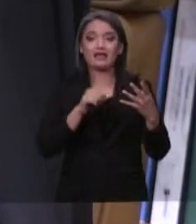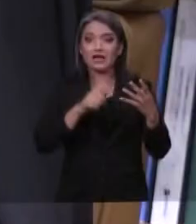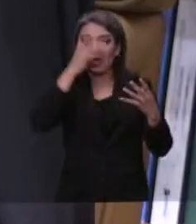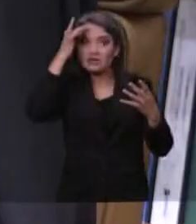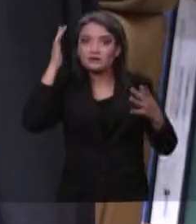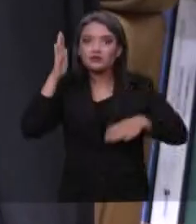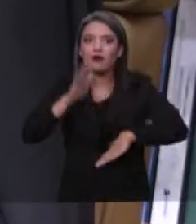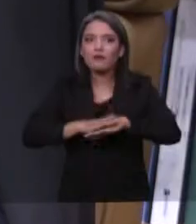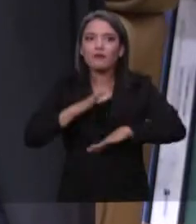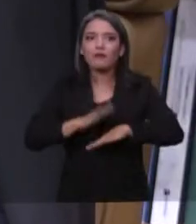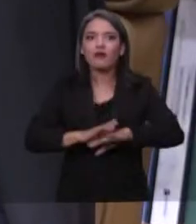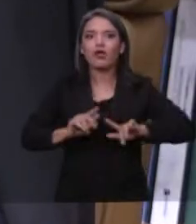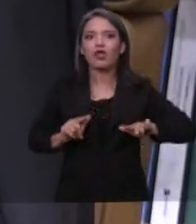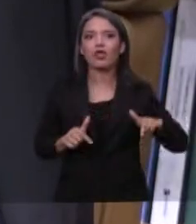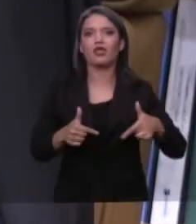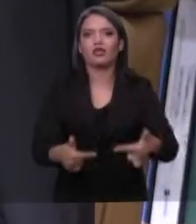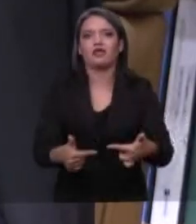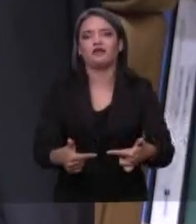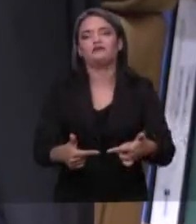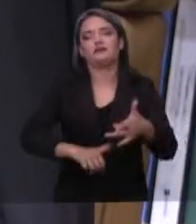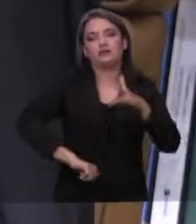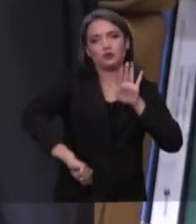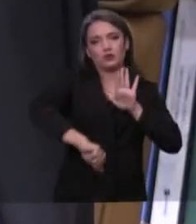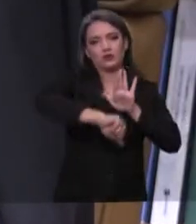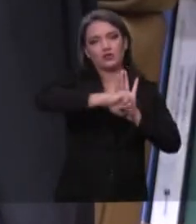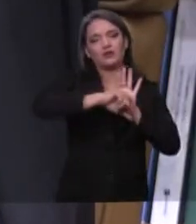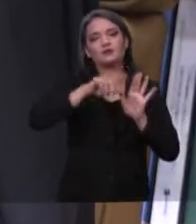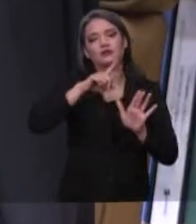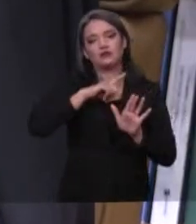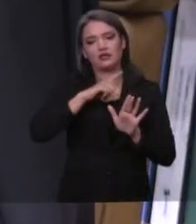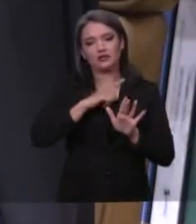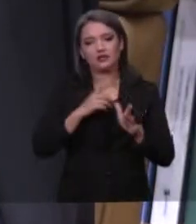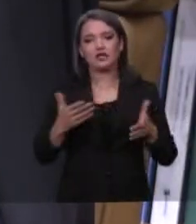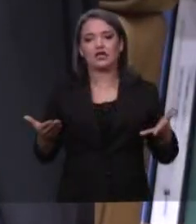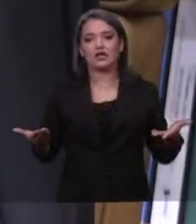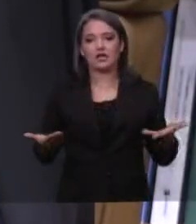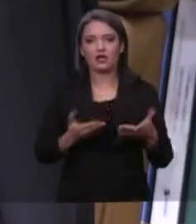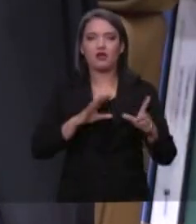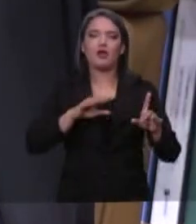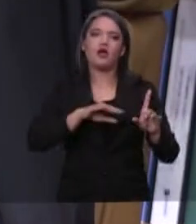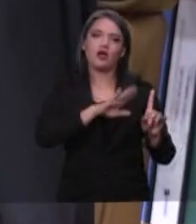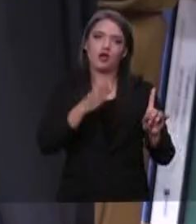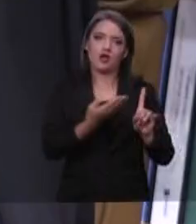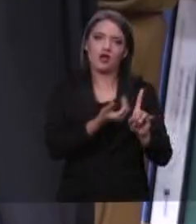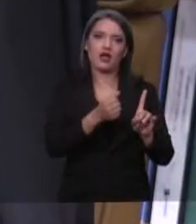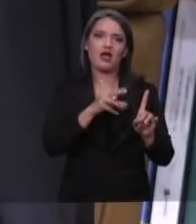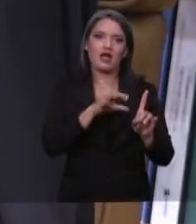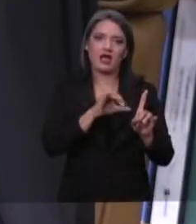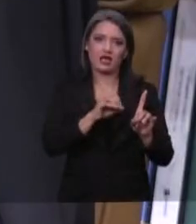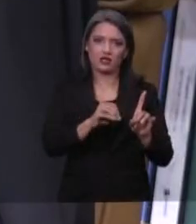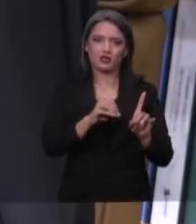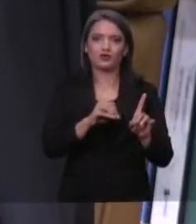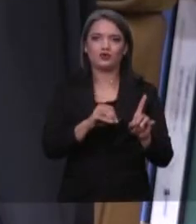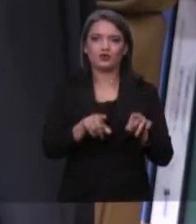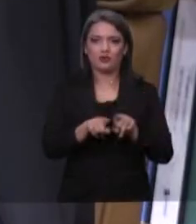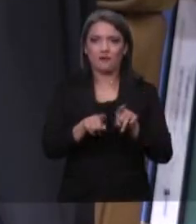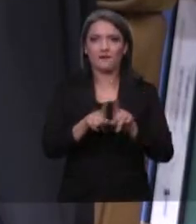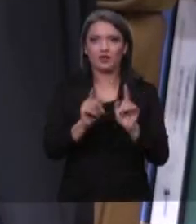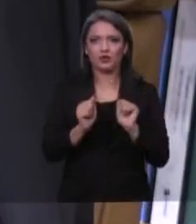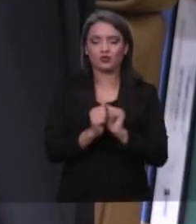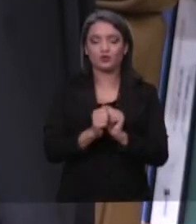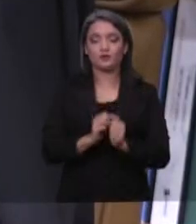materiais dos delitos no qual está inserido o denunciado nesse processo. A